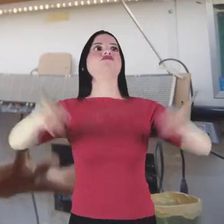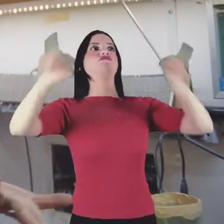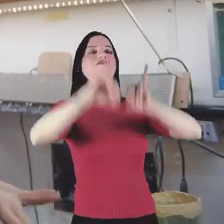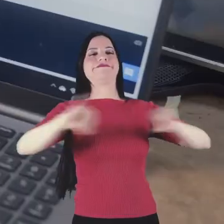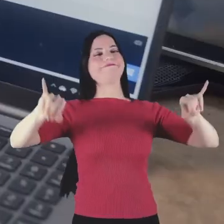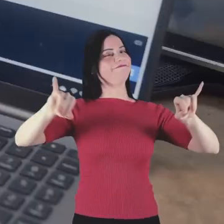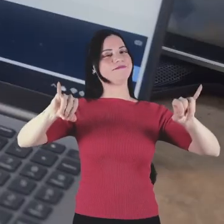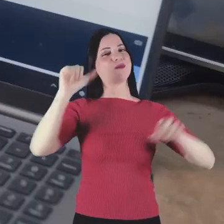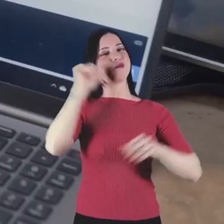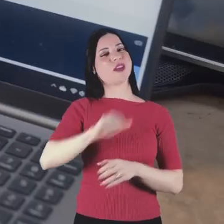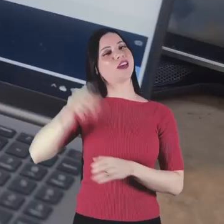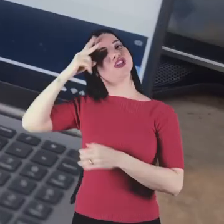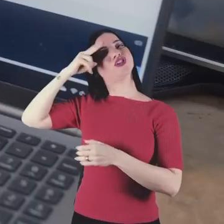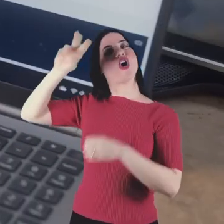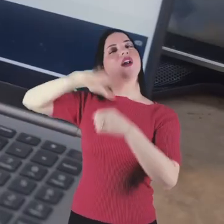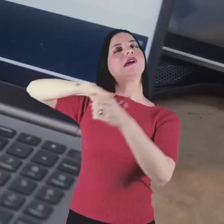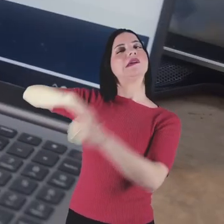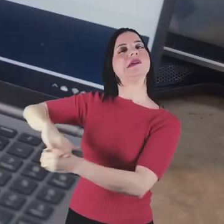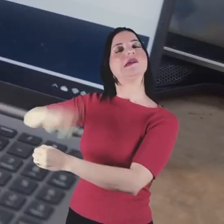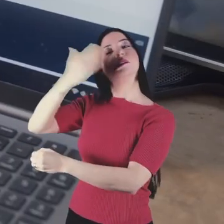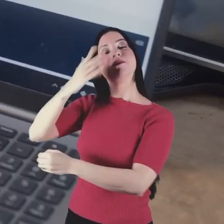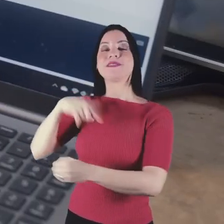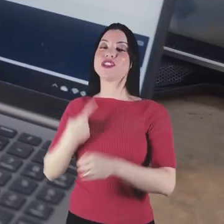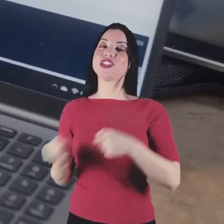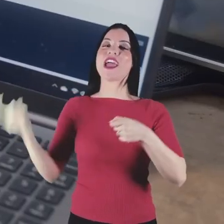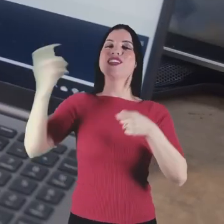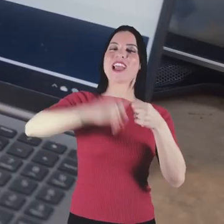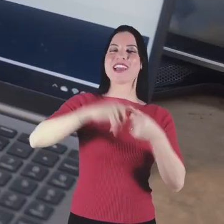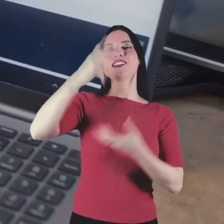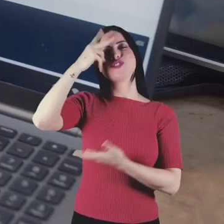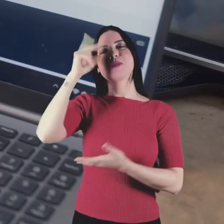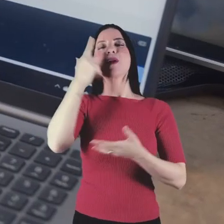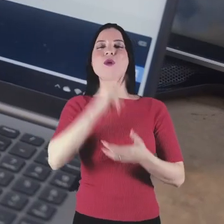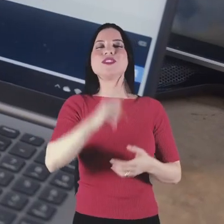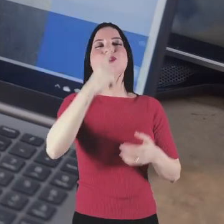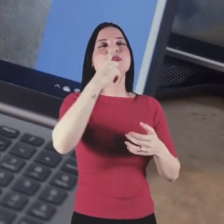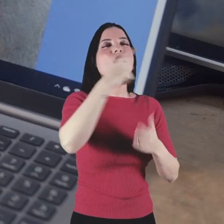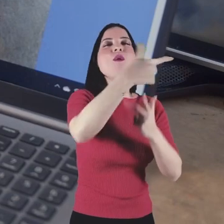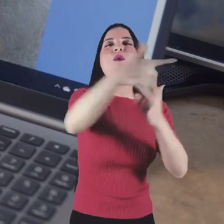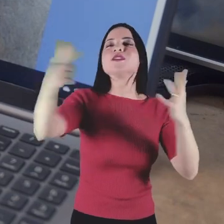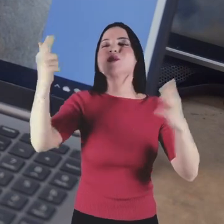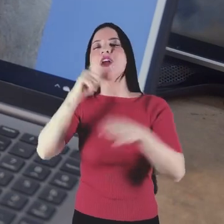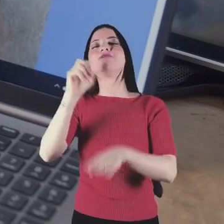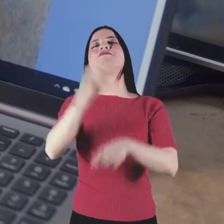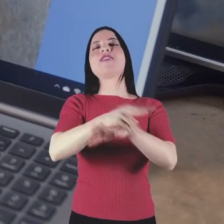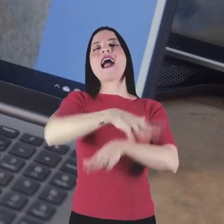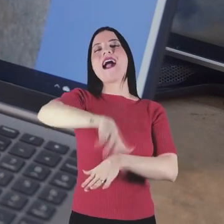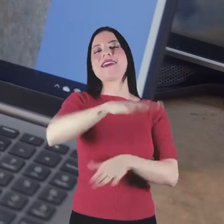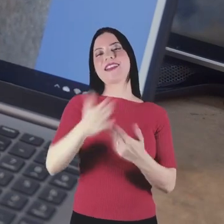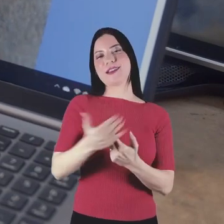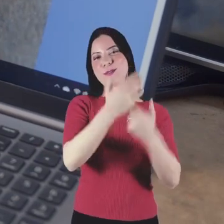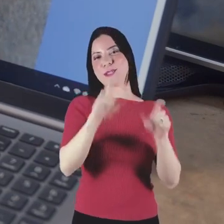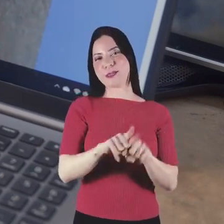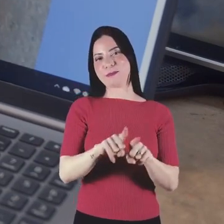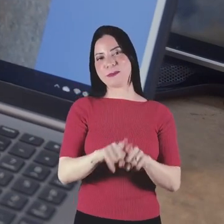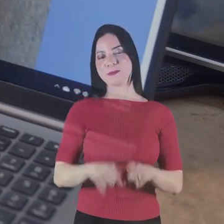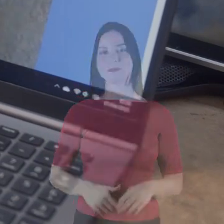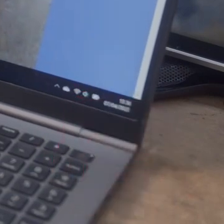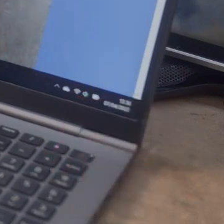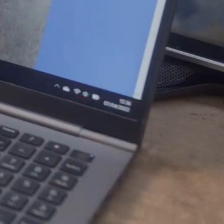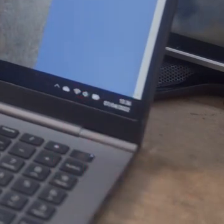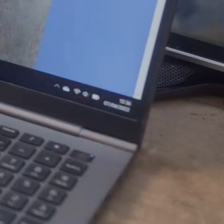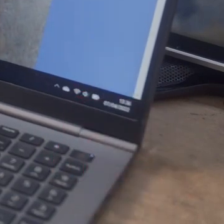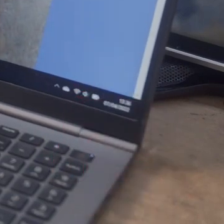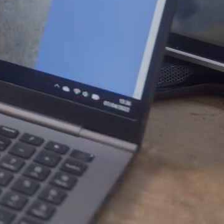tão contada, né? A história das mulheres mais uma vez invisibilizada. E a gente tem resgatado a história da Ada Lovelace para inspirar outras mulheres a